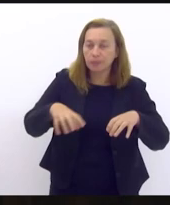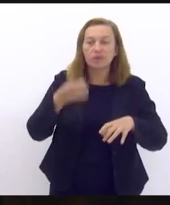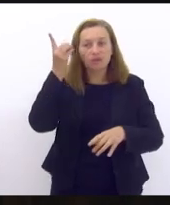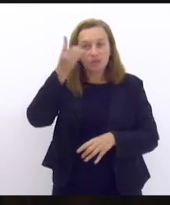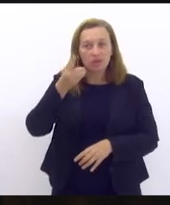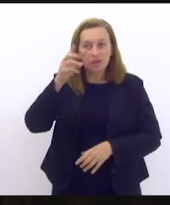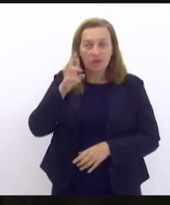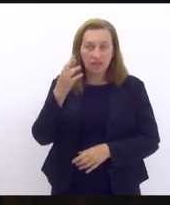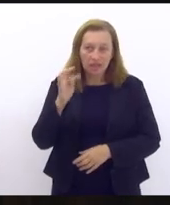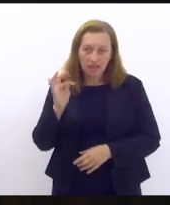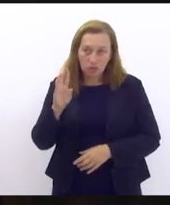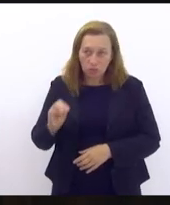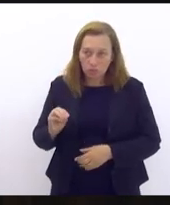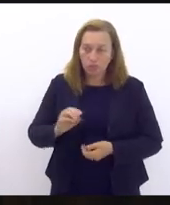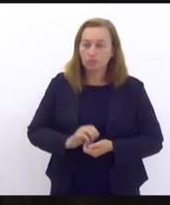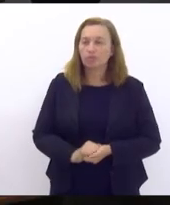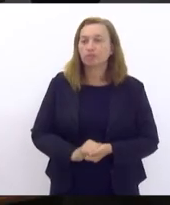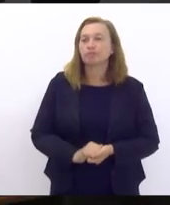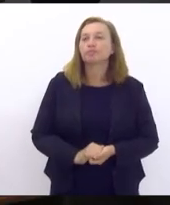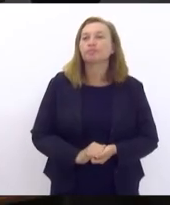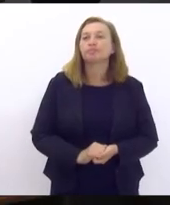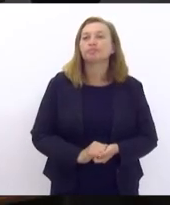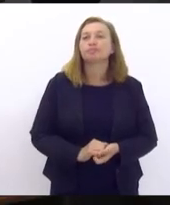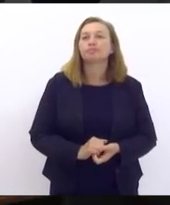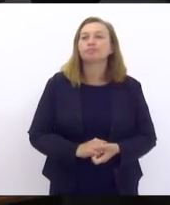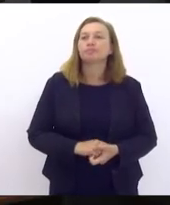deputado Renato Machado.